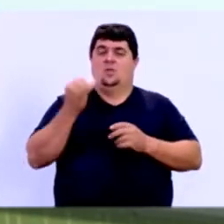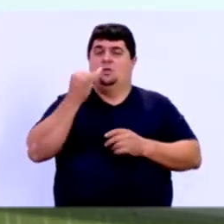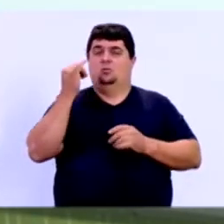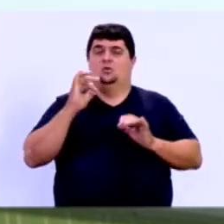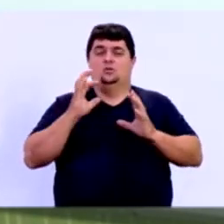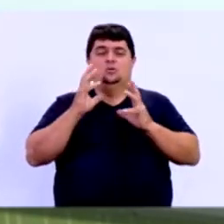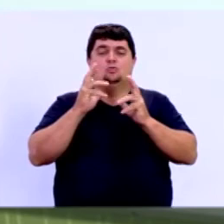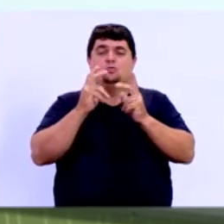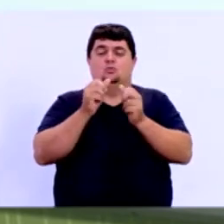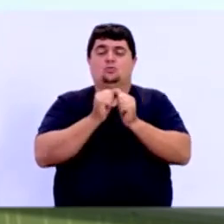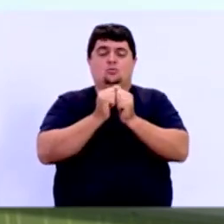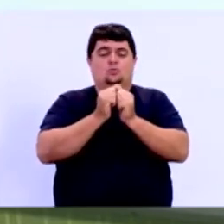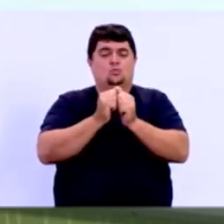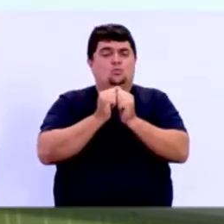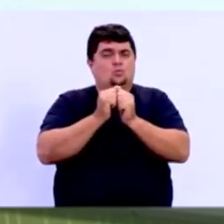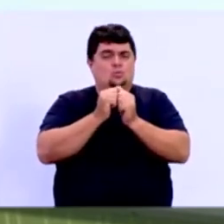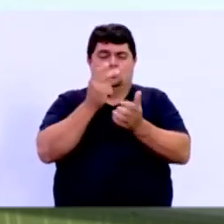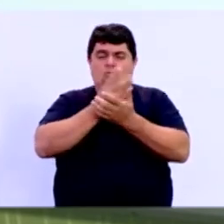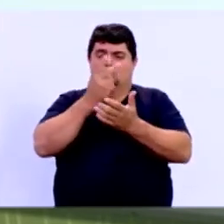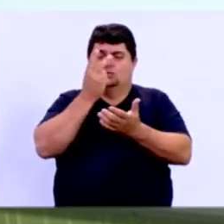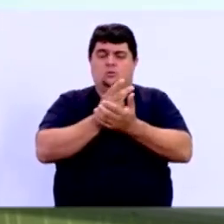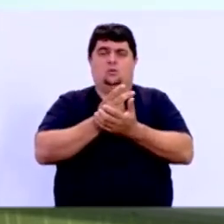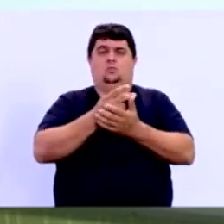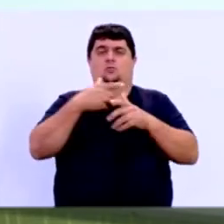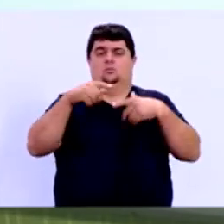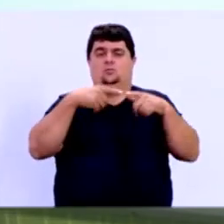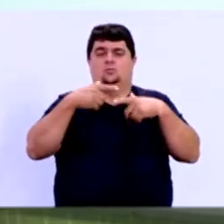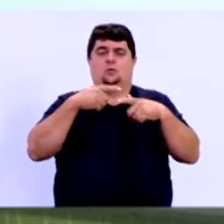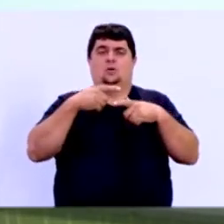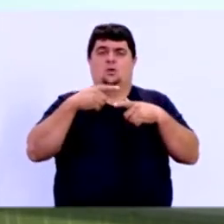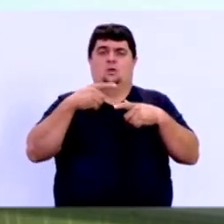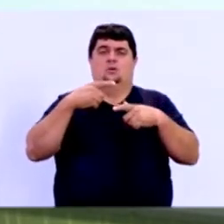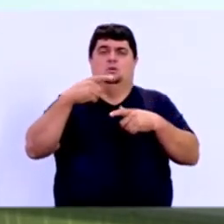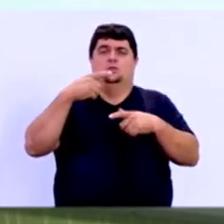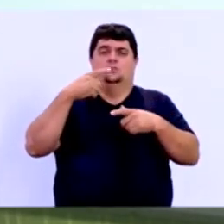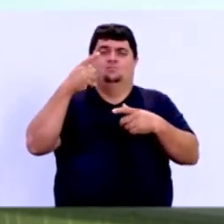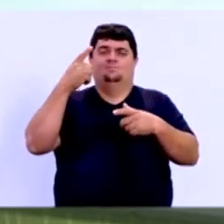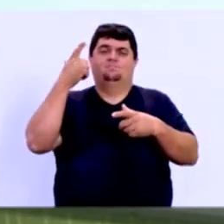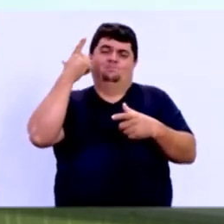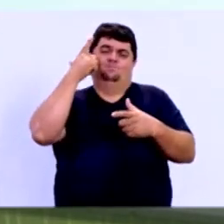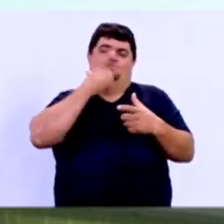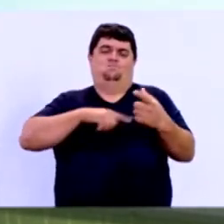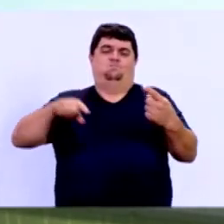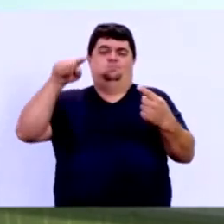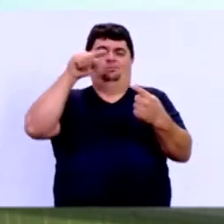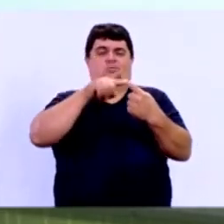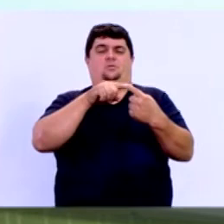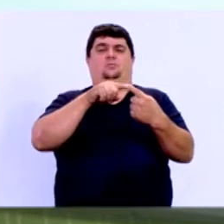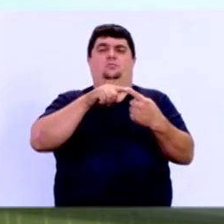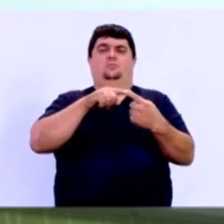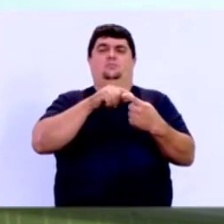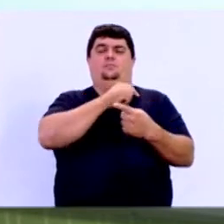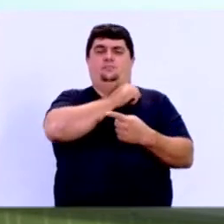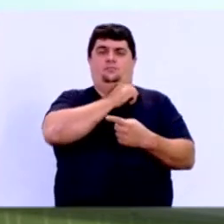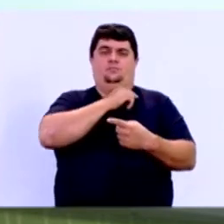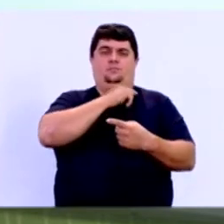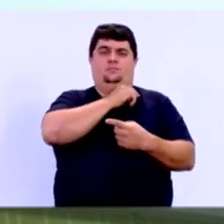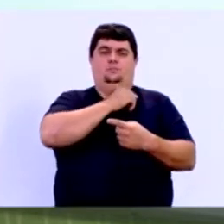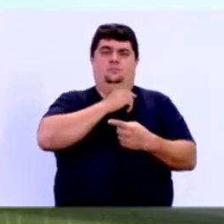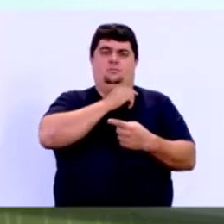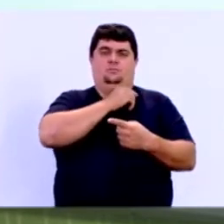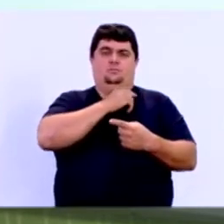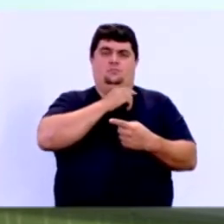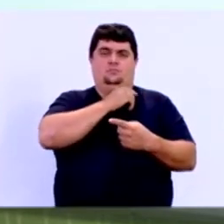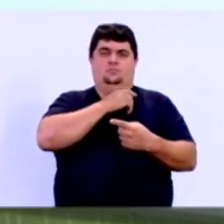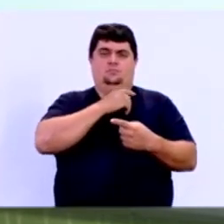níveis da organização trabalhem em conjunto, né? Para que esse planejamento se execute dentro da empresa e que o alcance